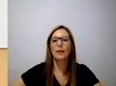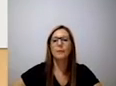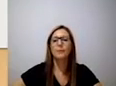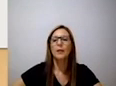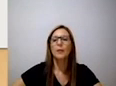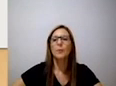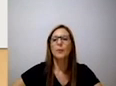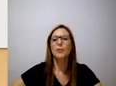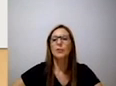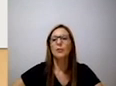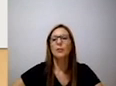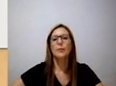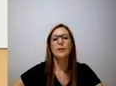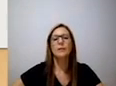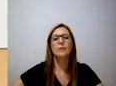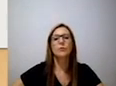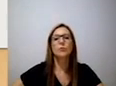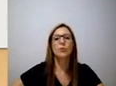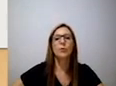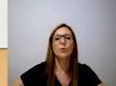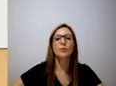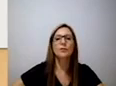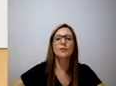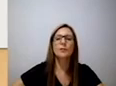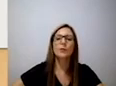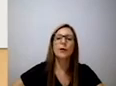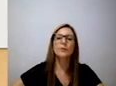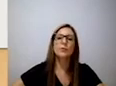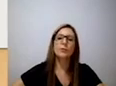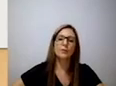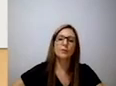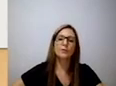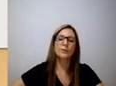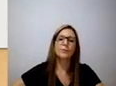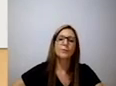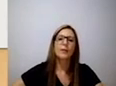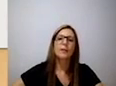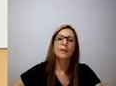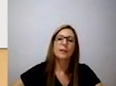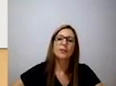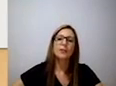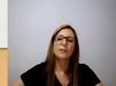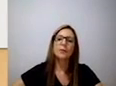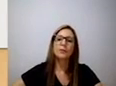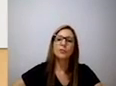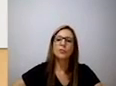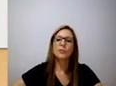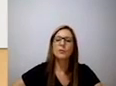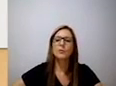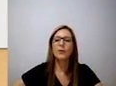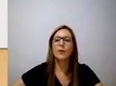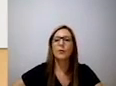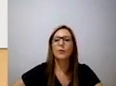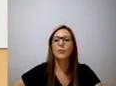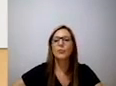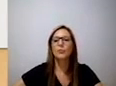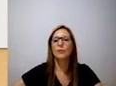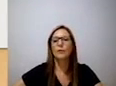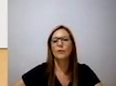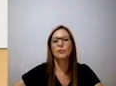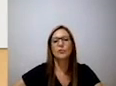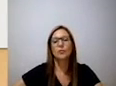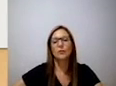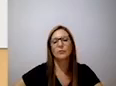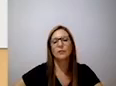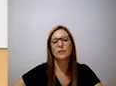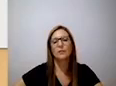pele, permitindo a liberação dos hormônios que são absorvidos, e a injeção anticoncepcional, que possui